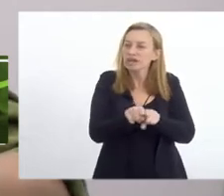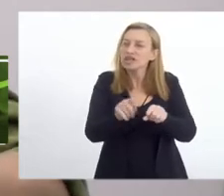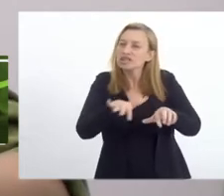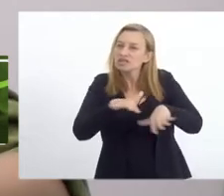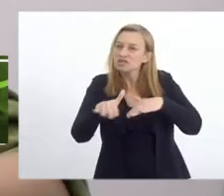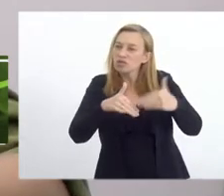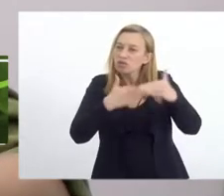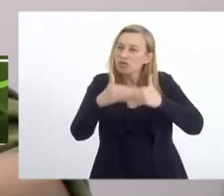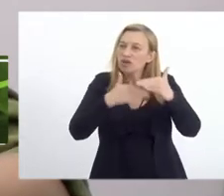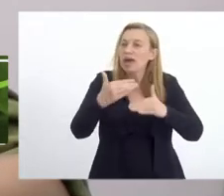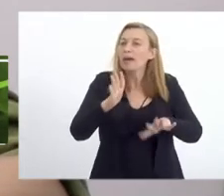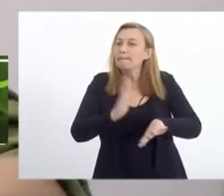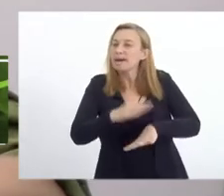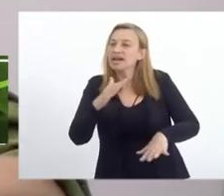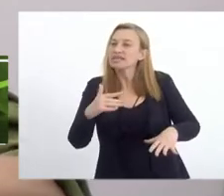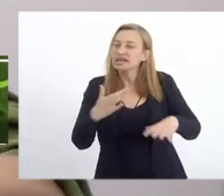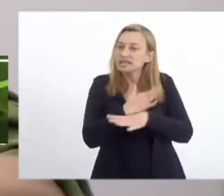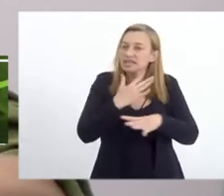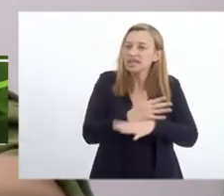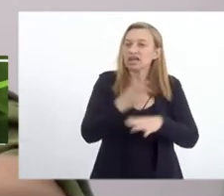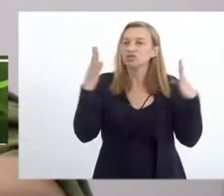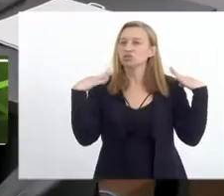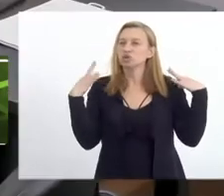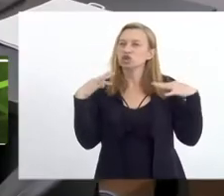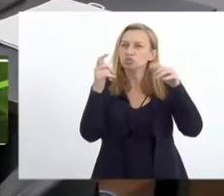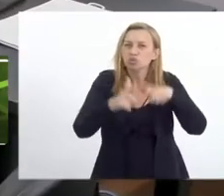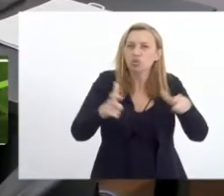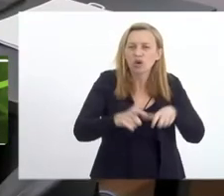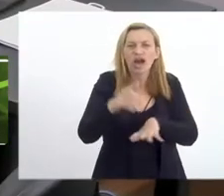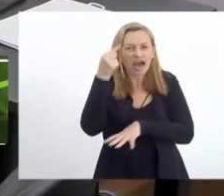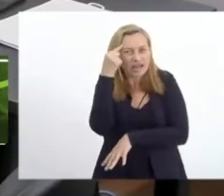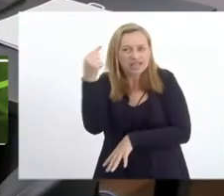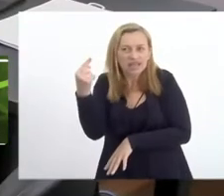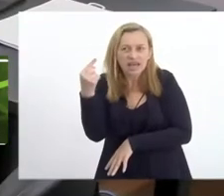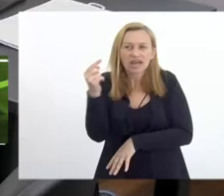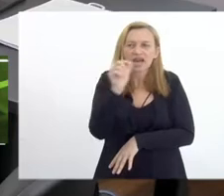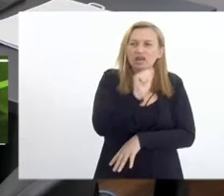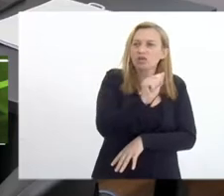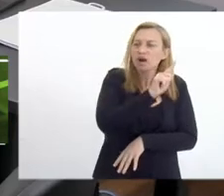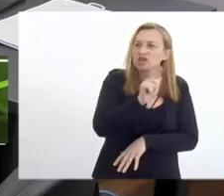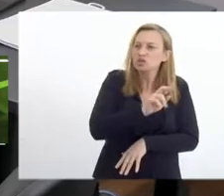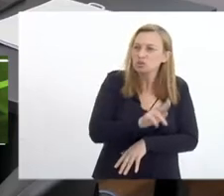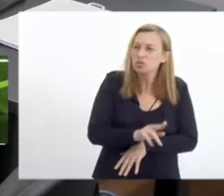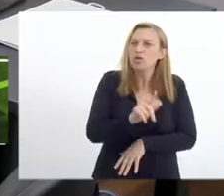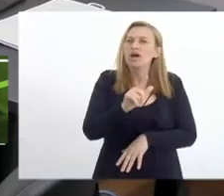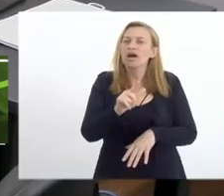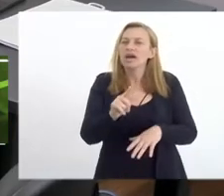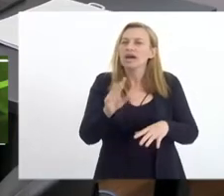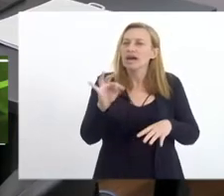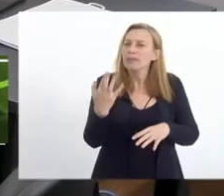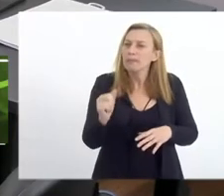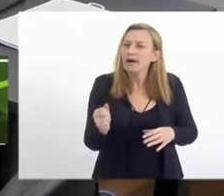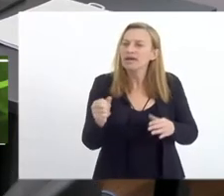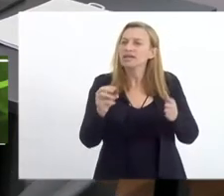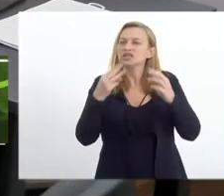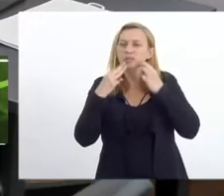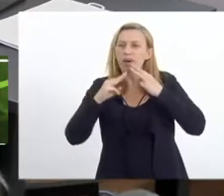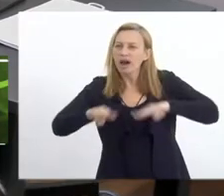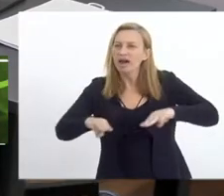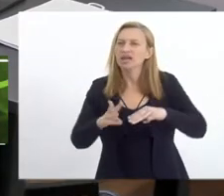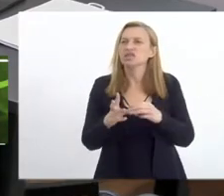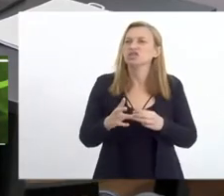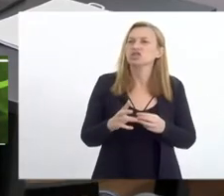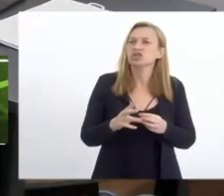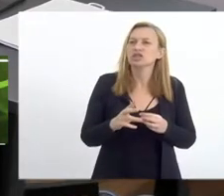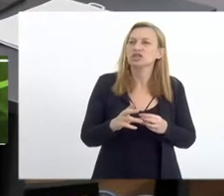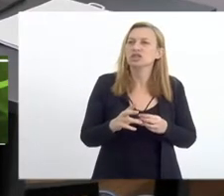desenvolver até mesmo o turismo na região. Então, a ideia da Azul, que até mesmo com campanhas de marketing, junto com